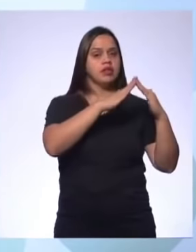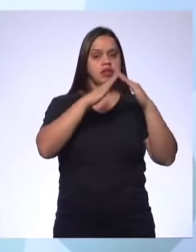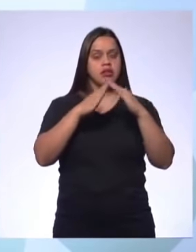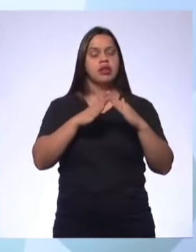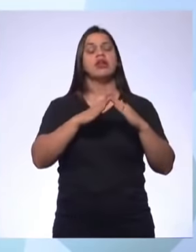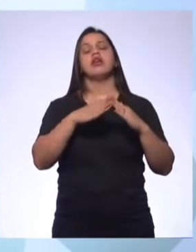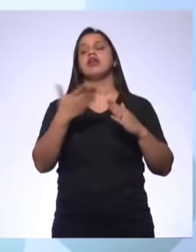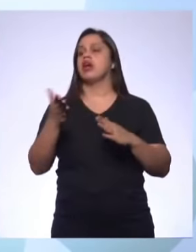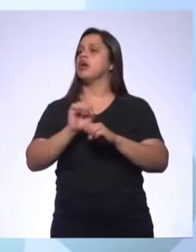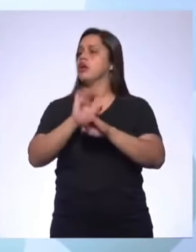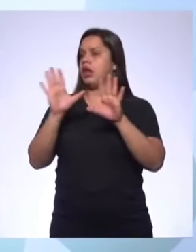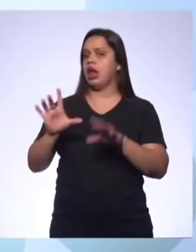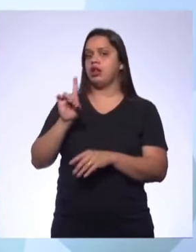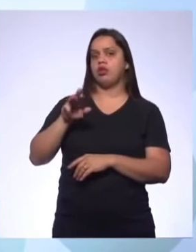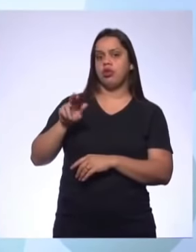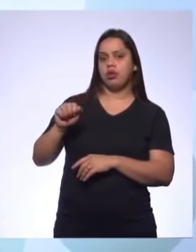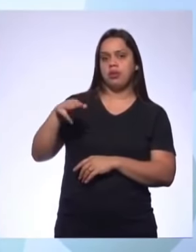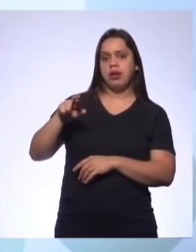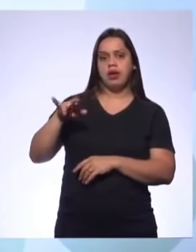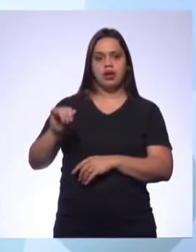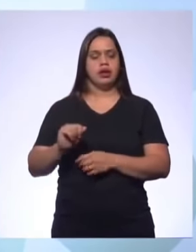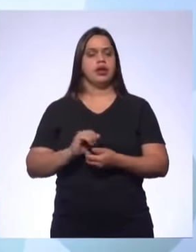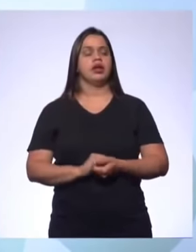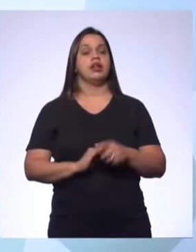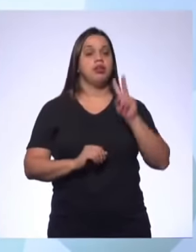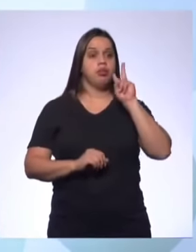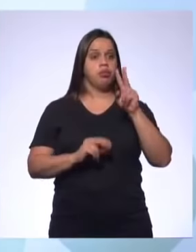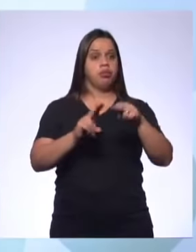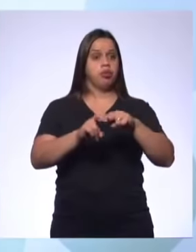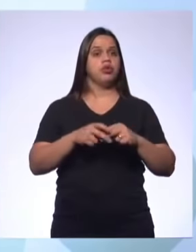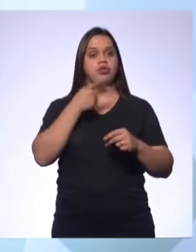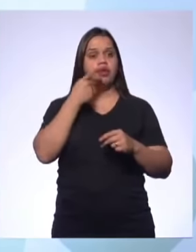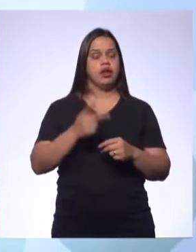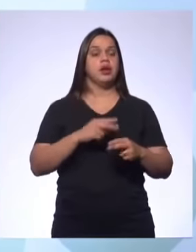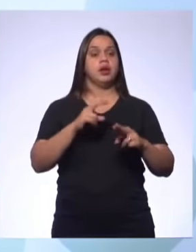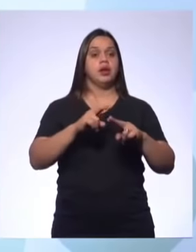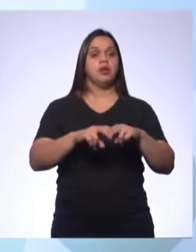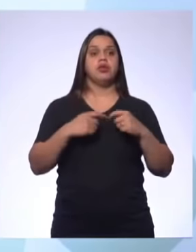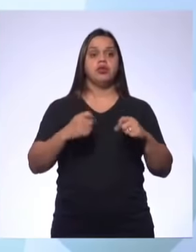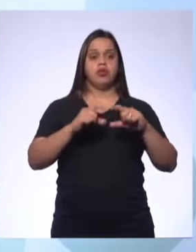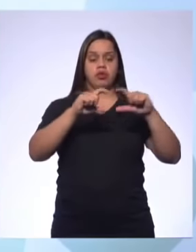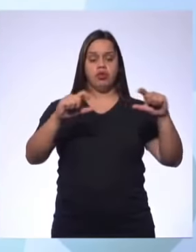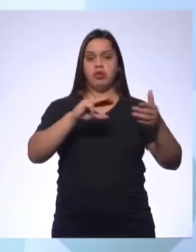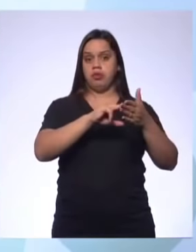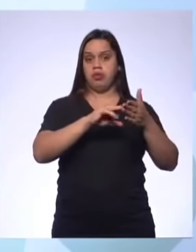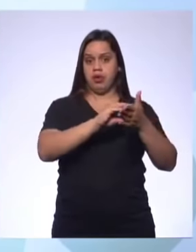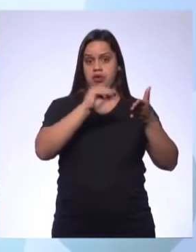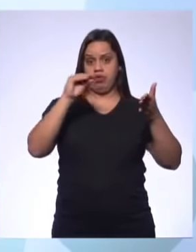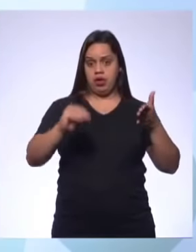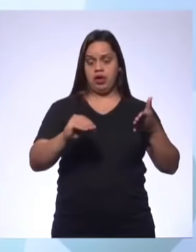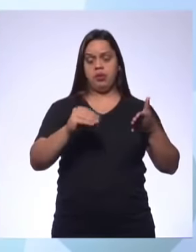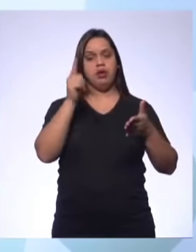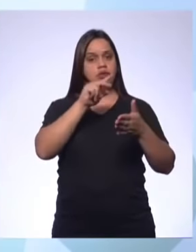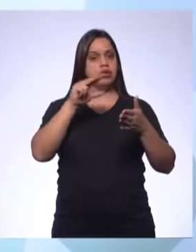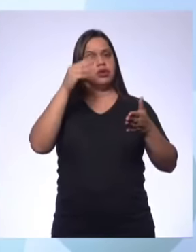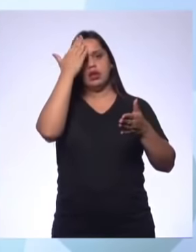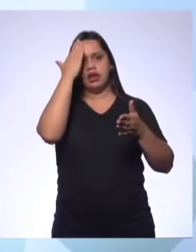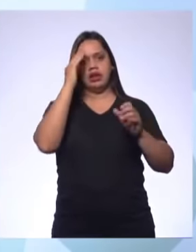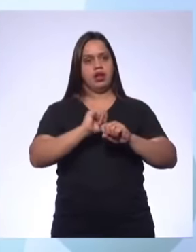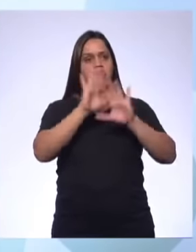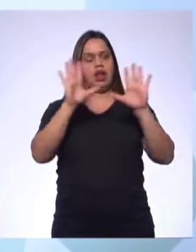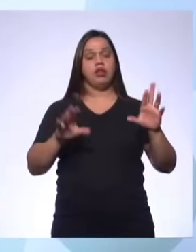têm que analisar, por isso que eu coloquei, analisa o excerto do trecho abaixo. Eu só peguei todo o trecho para fazer sentido, mas eu tinha grifado. Então,